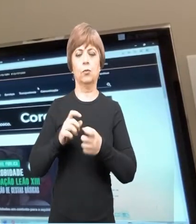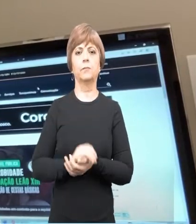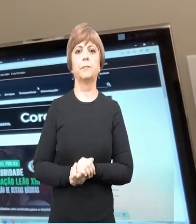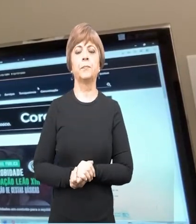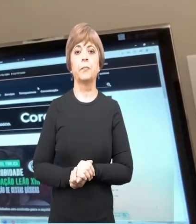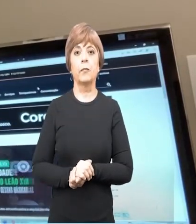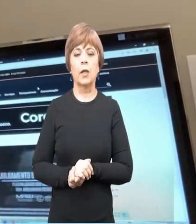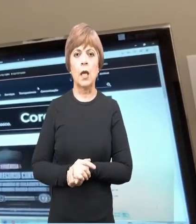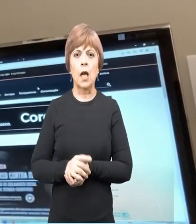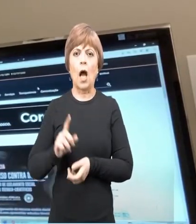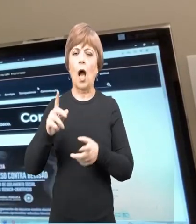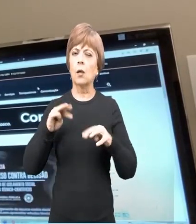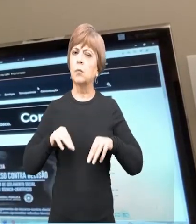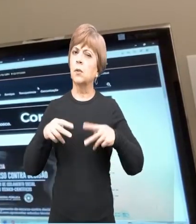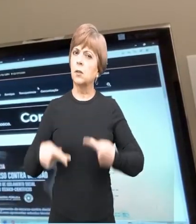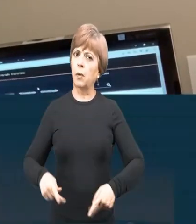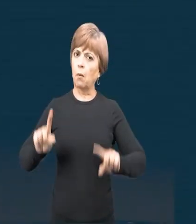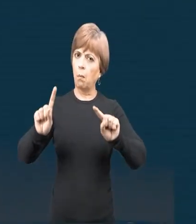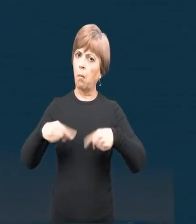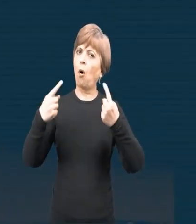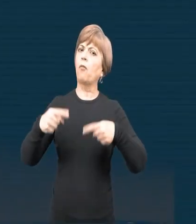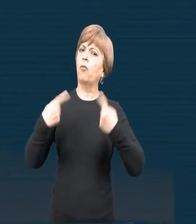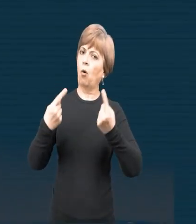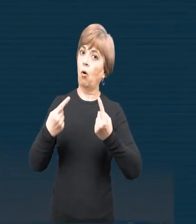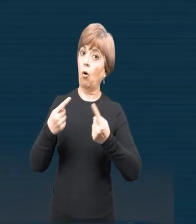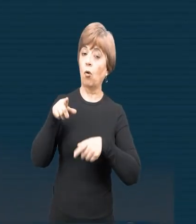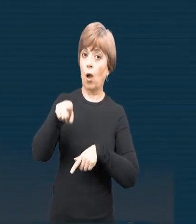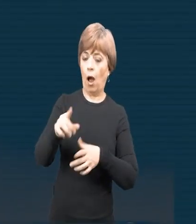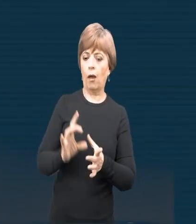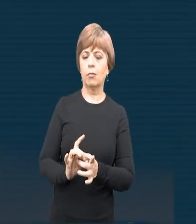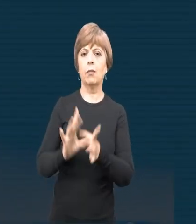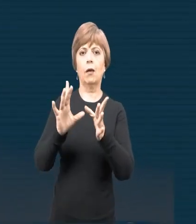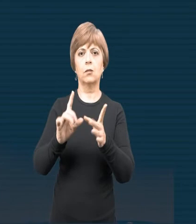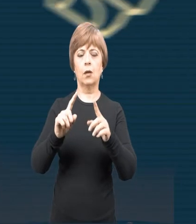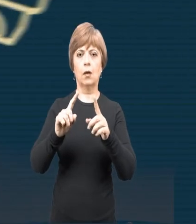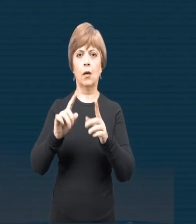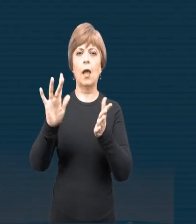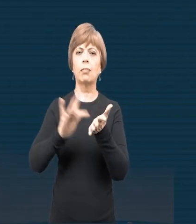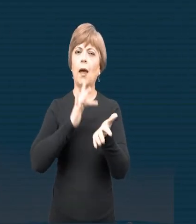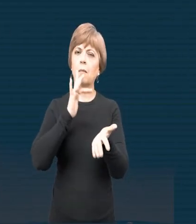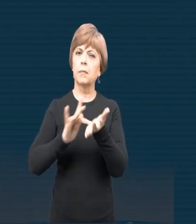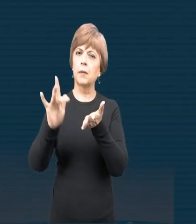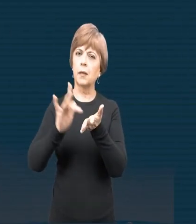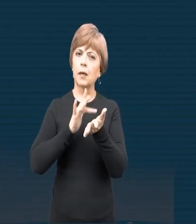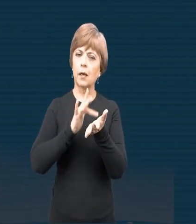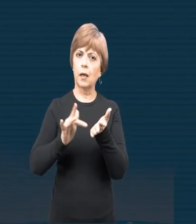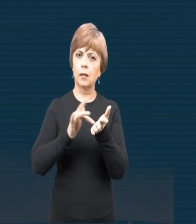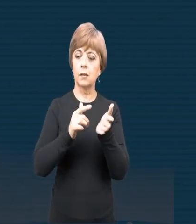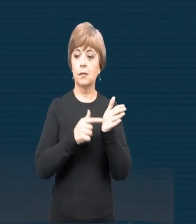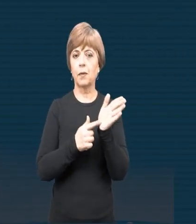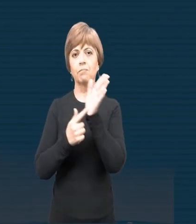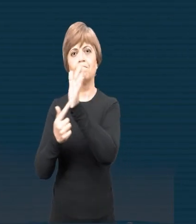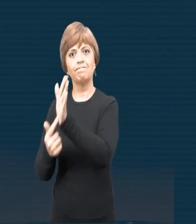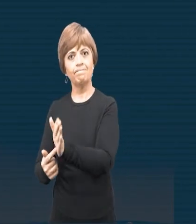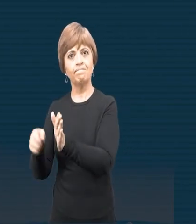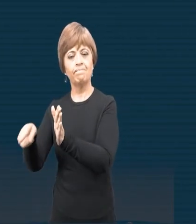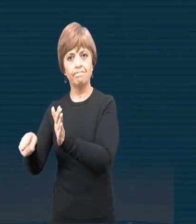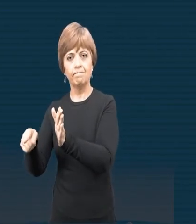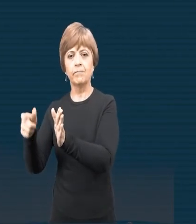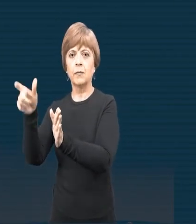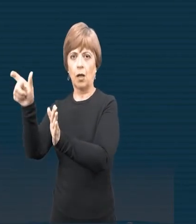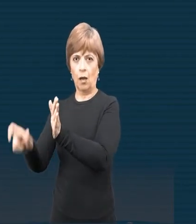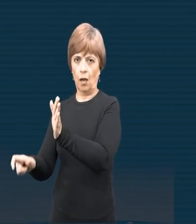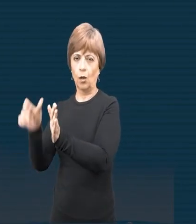da provocação do Ministério Público foi a disponibilização de tablets para a realização de videochamadas entre os